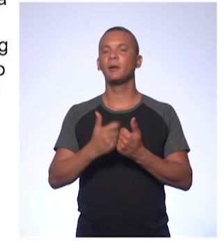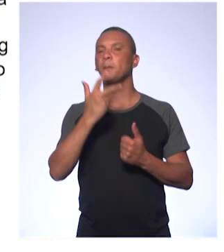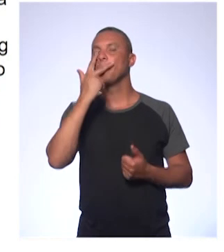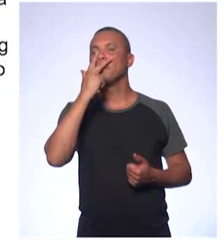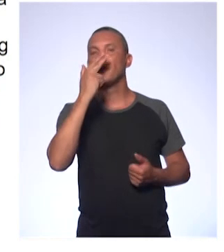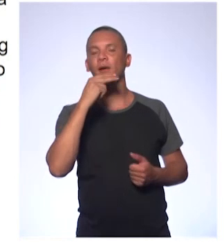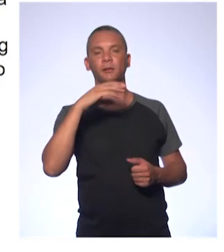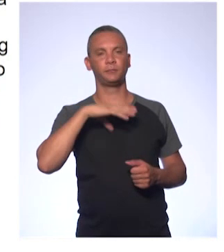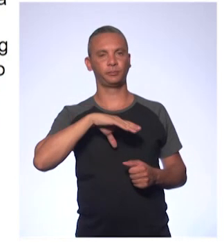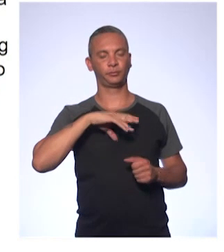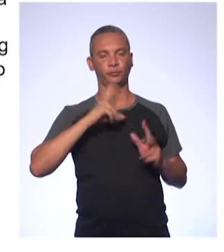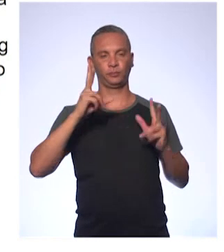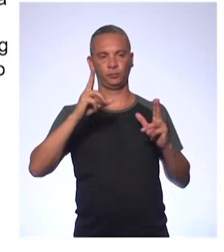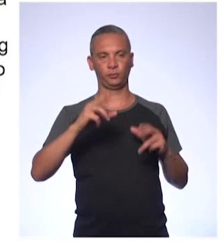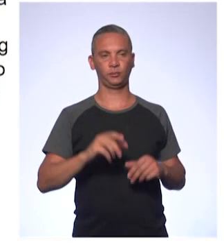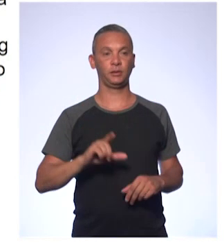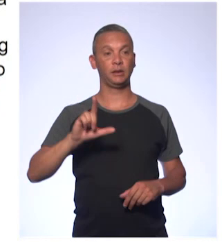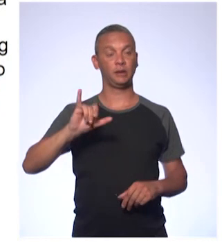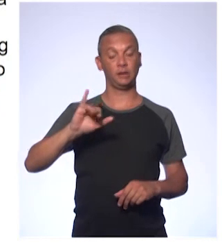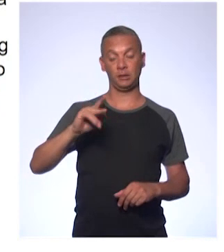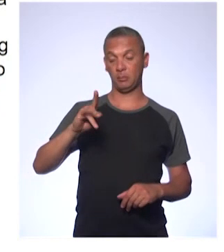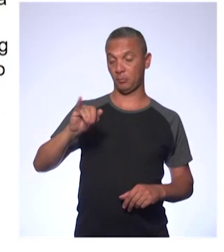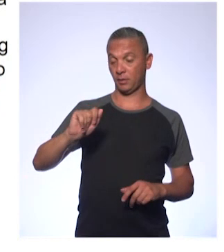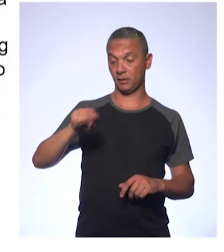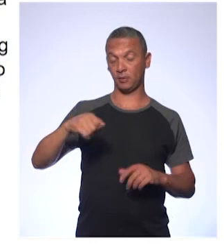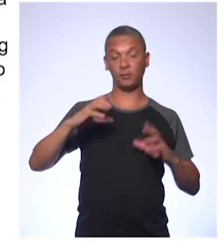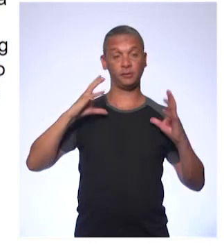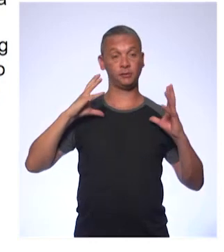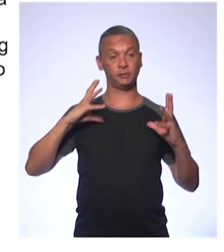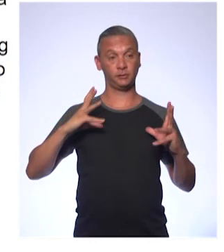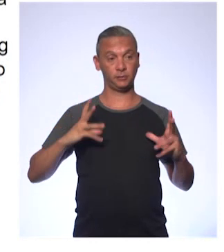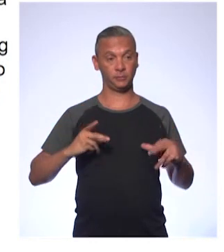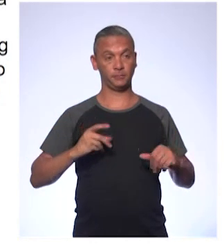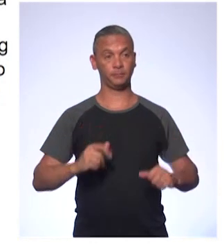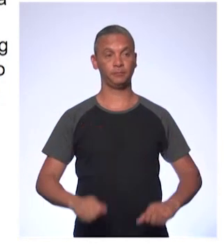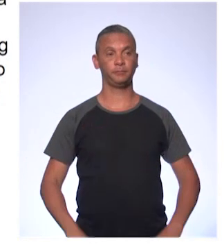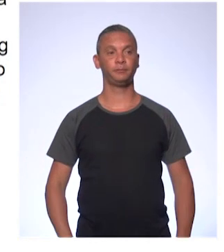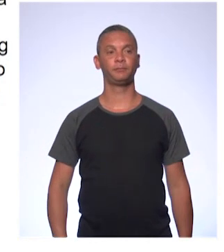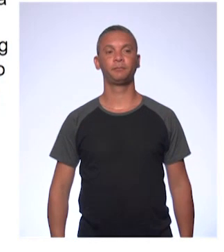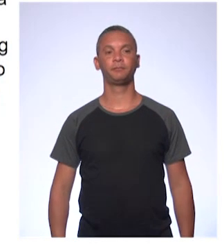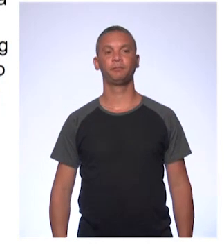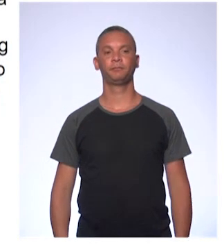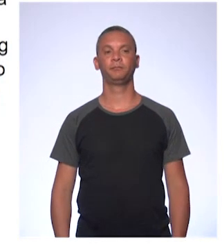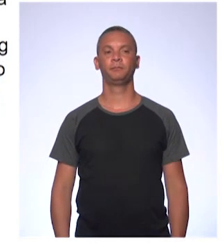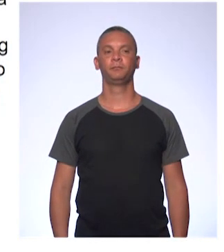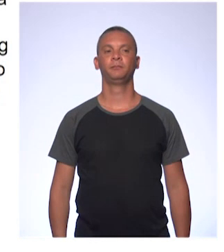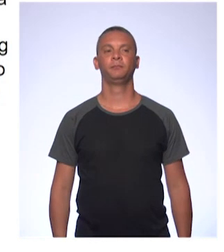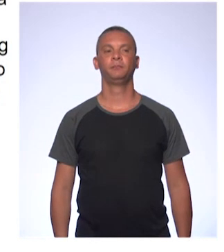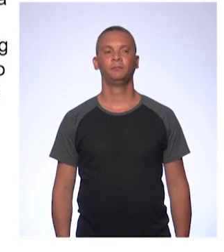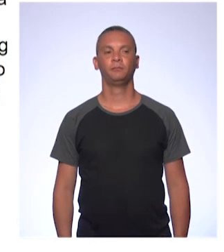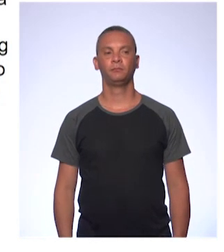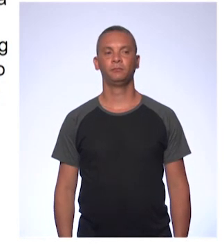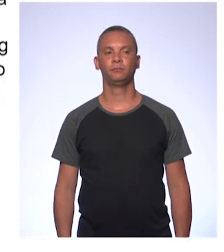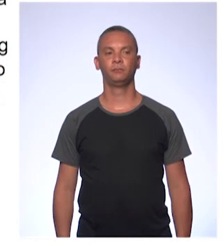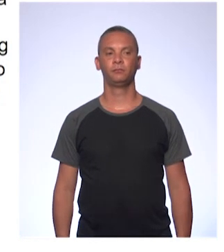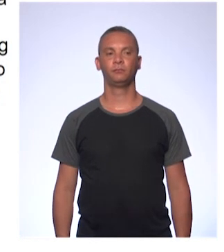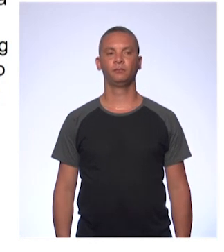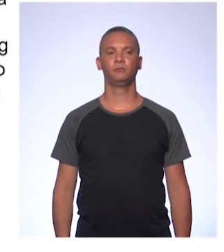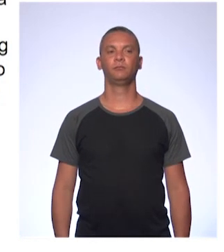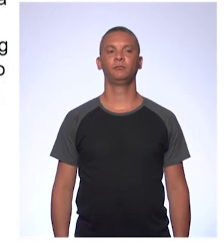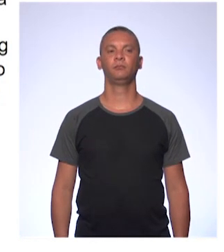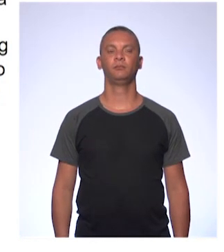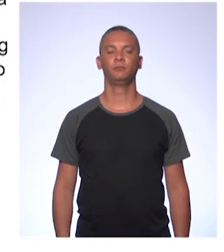que ele destacou de todas essas que ele falou, né? Esse último término, limpia, además, lo